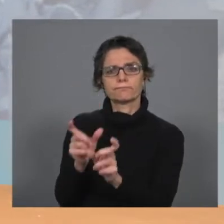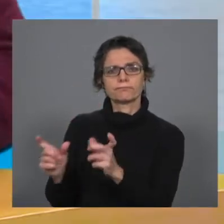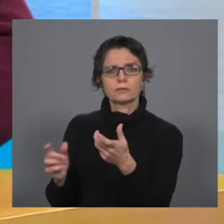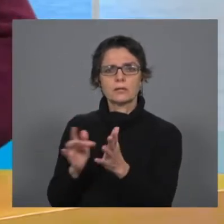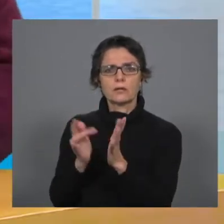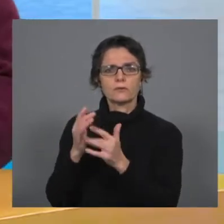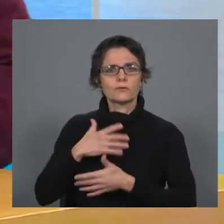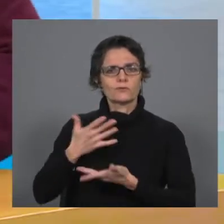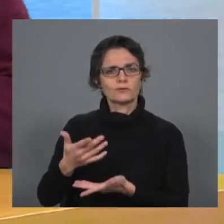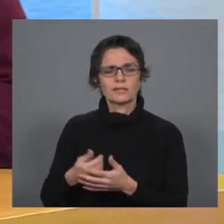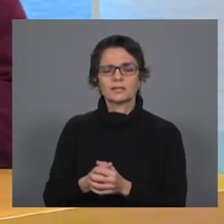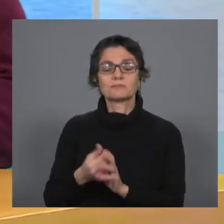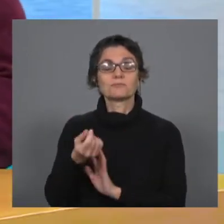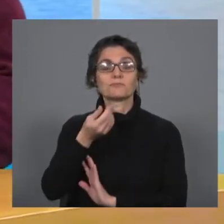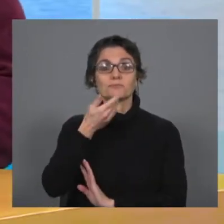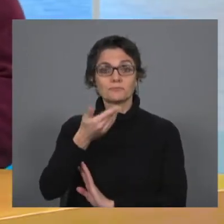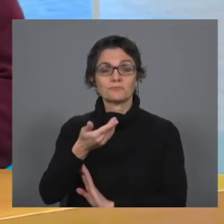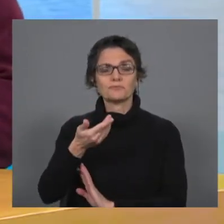Obrigado por estar entre nós uma vez mais.